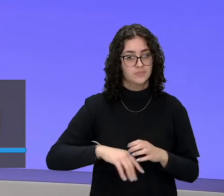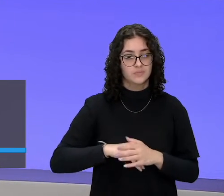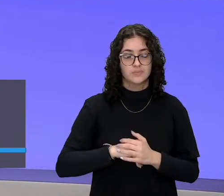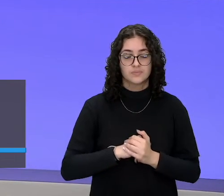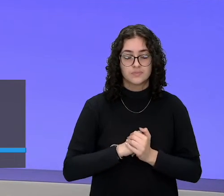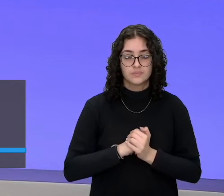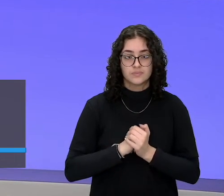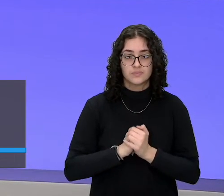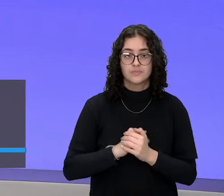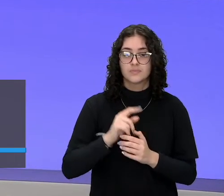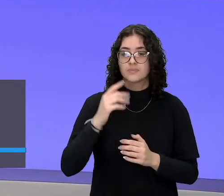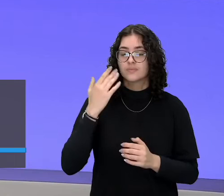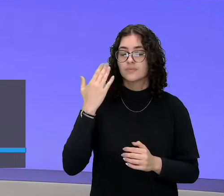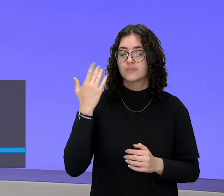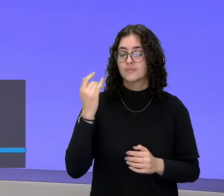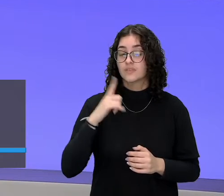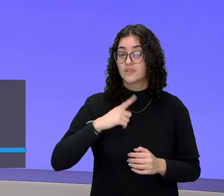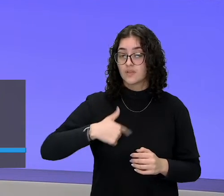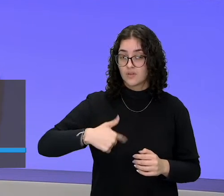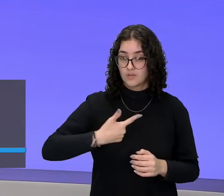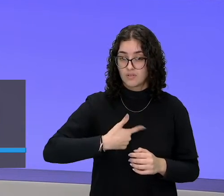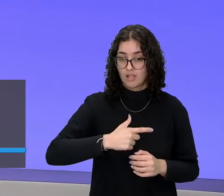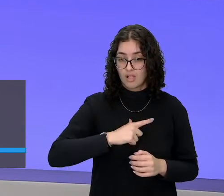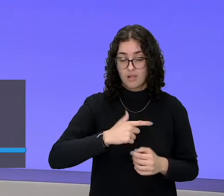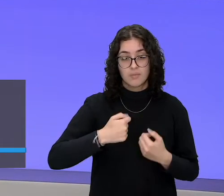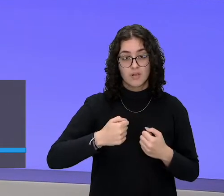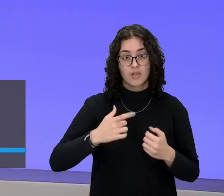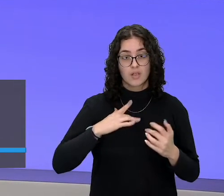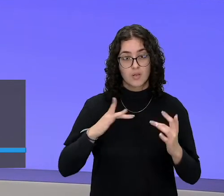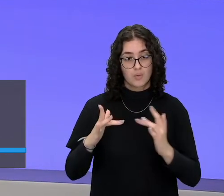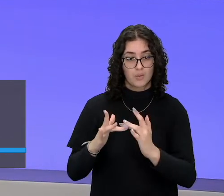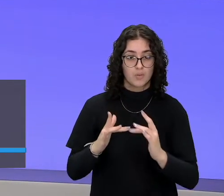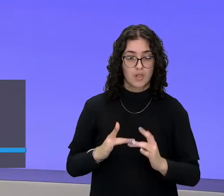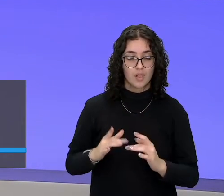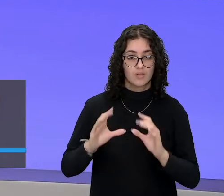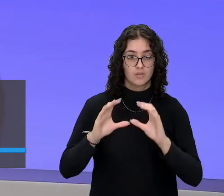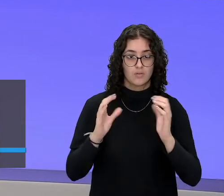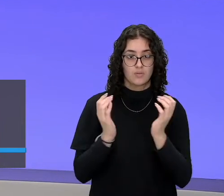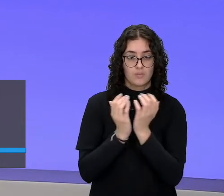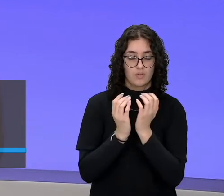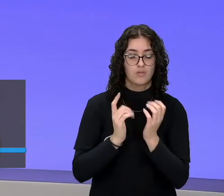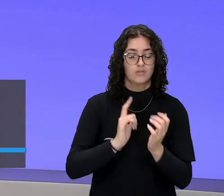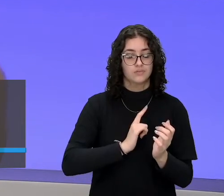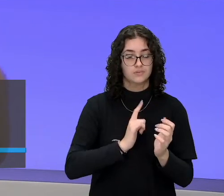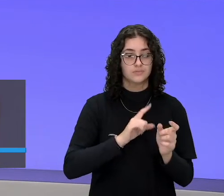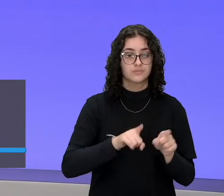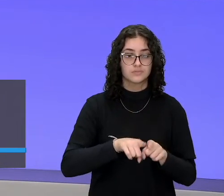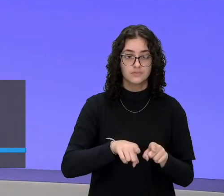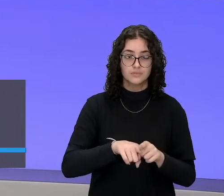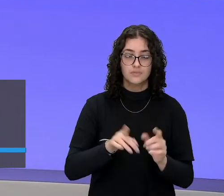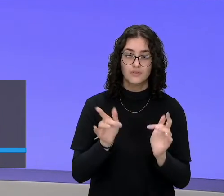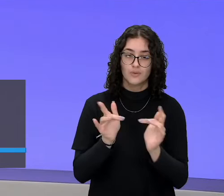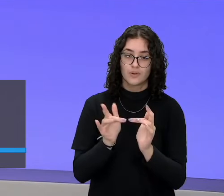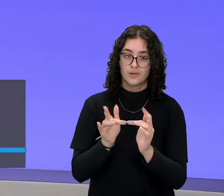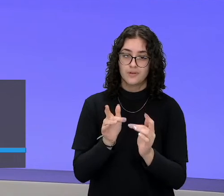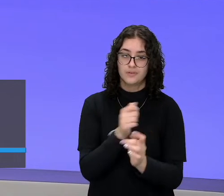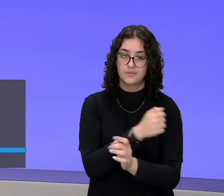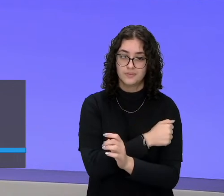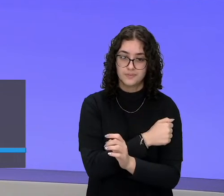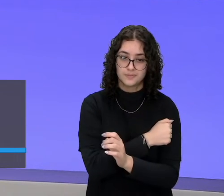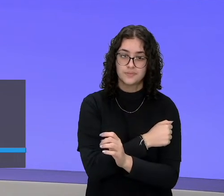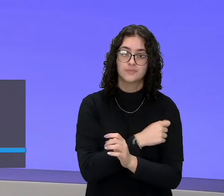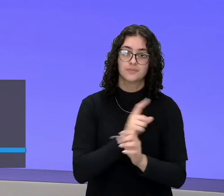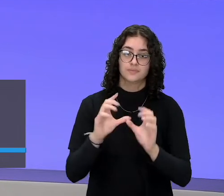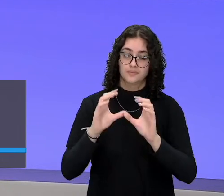local do estado onde nós estejamos, a gente tem contato com essas comunidades. A gente tem contato com estudantes, inclusive, que fazem parte